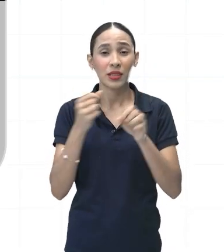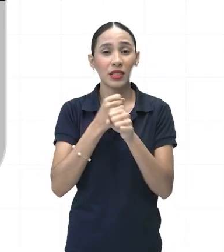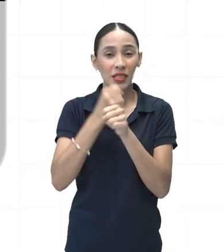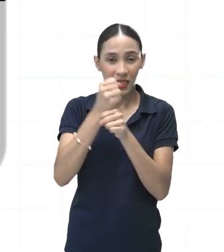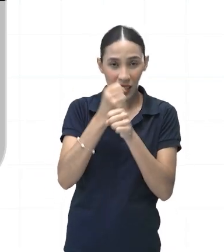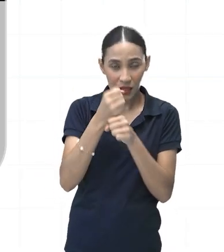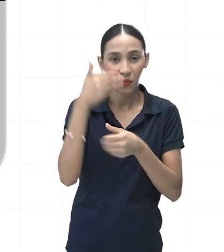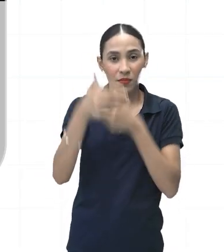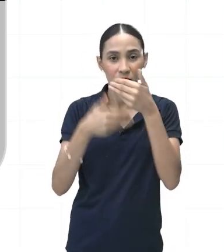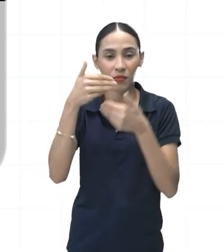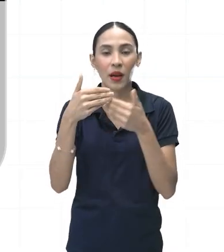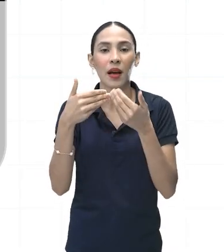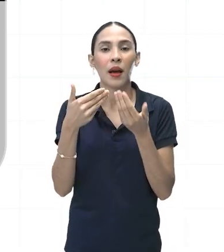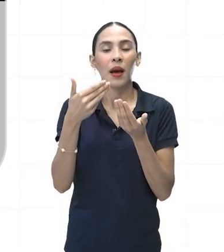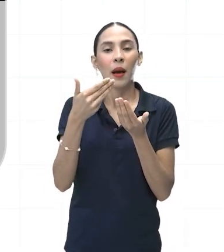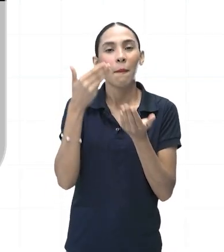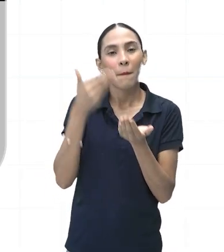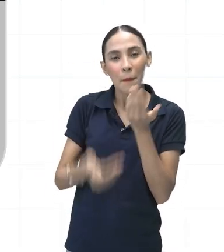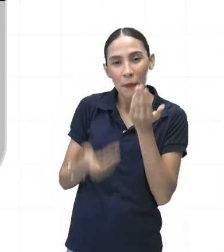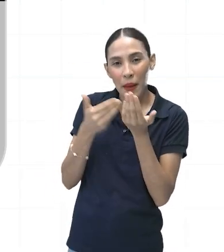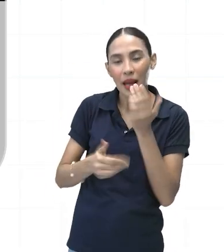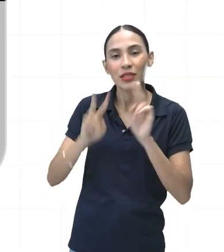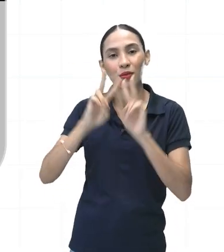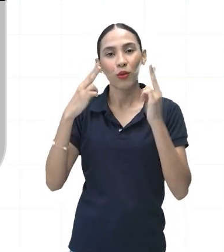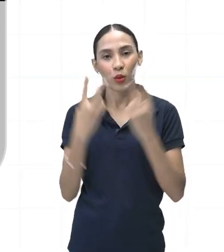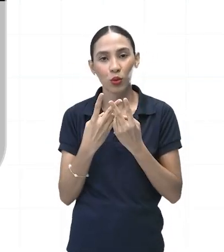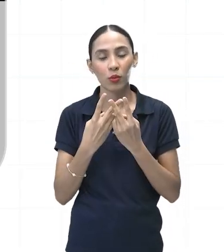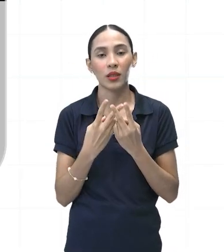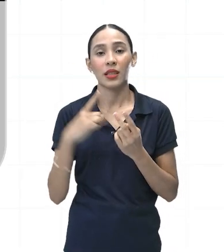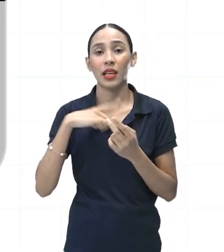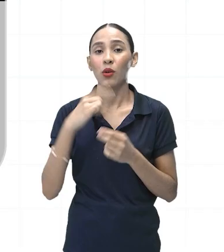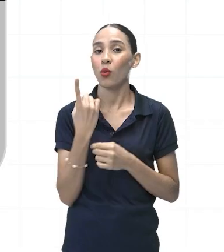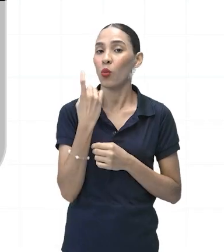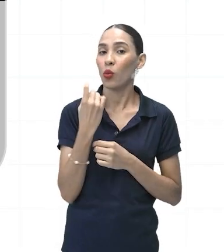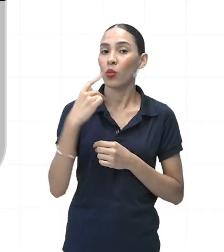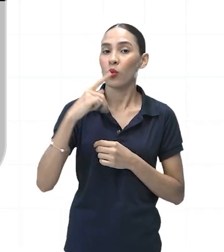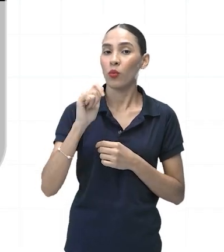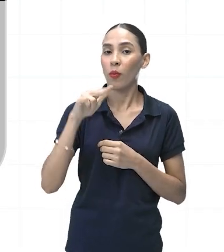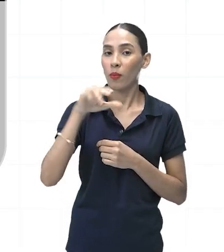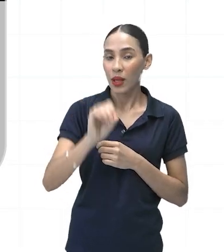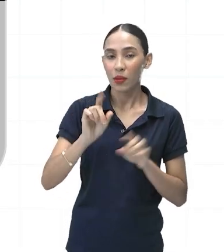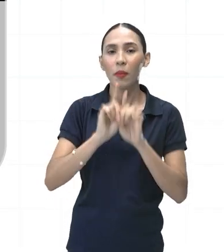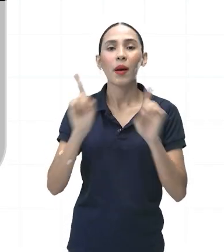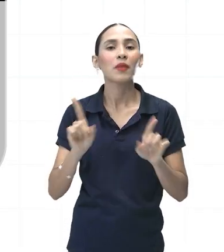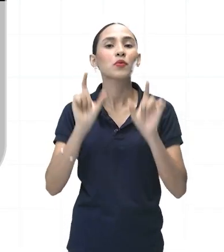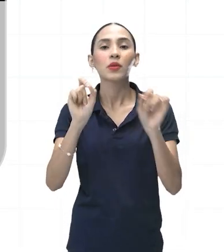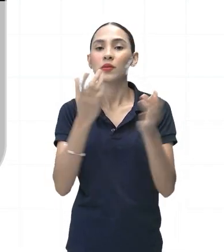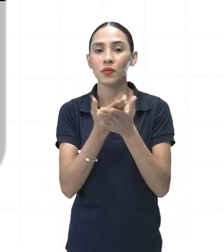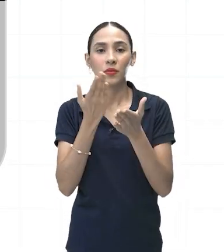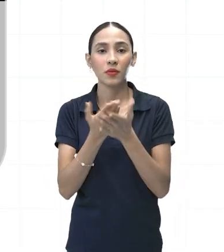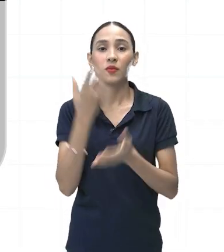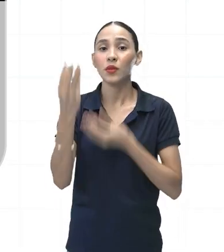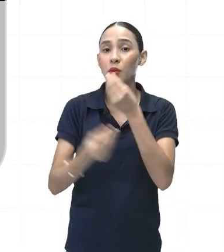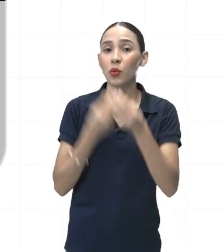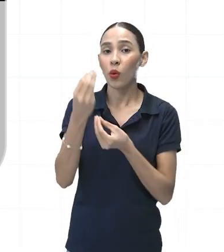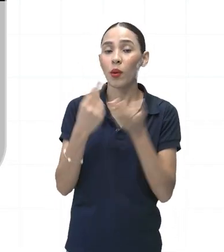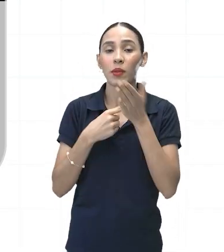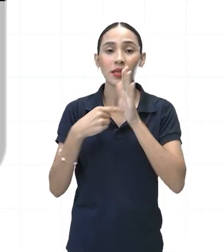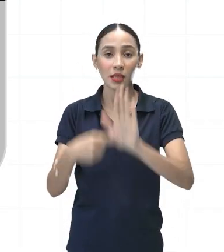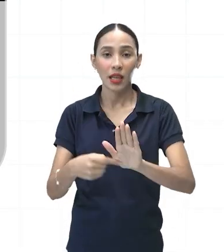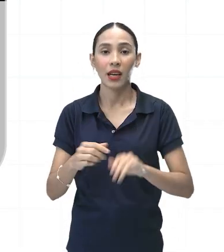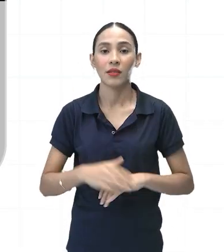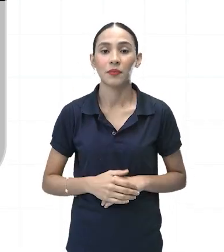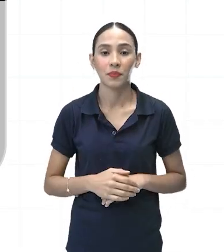essa questão do volume, e sim vai ficar em um único plano. E o que eles estudavam, como eles apresentavam?